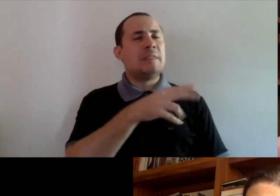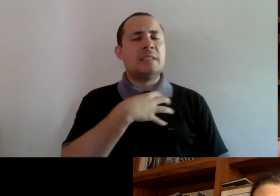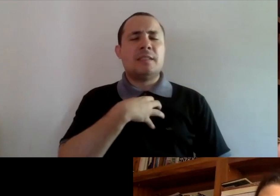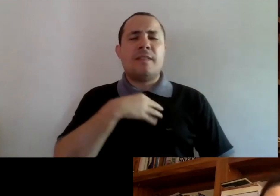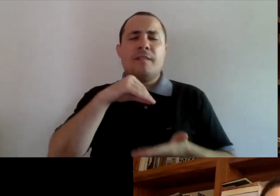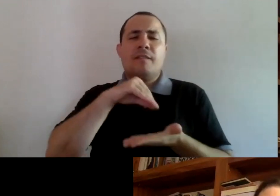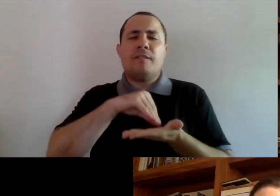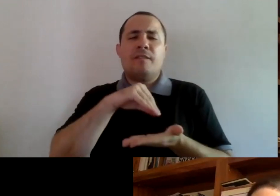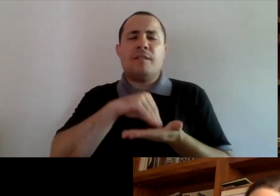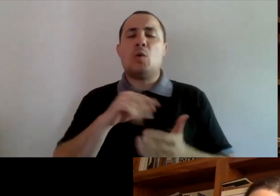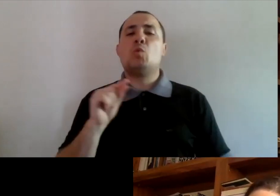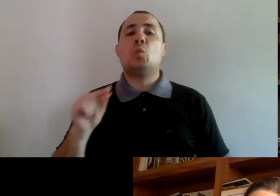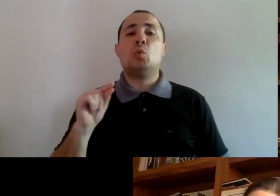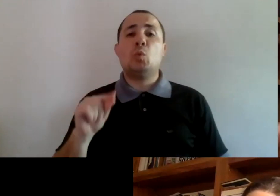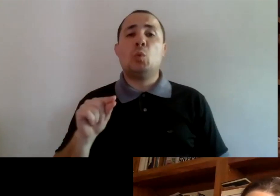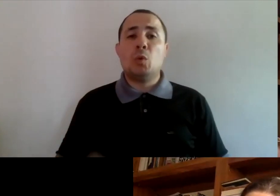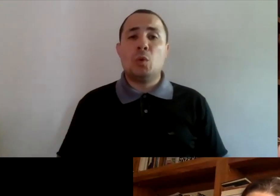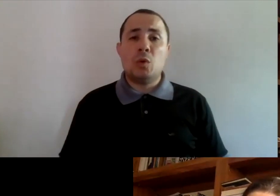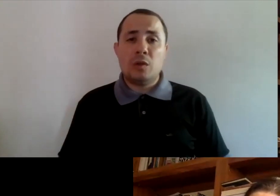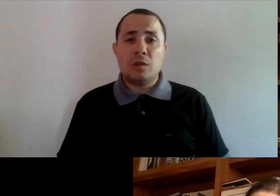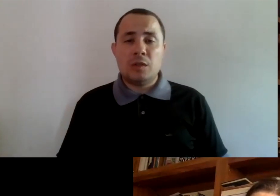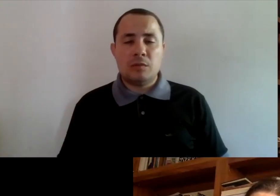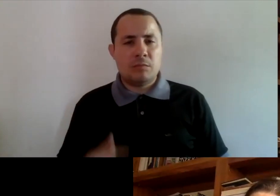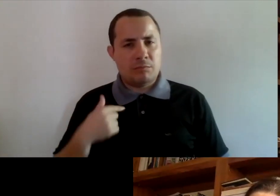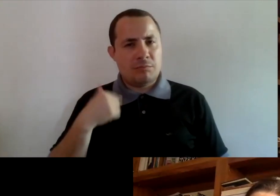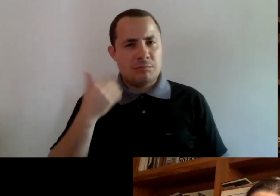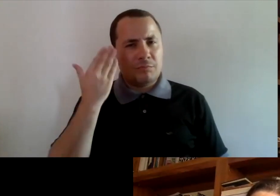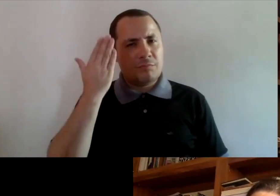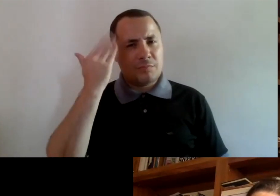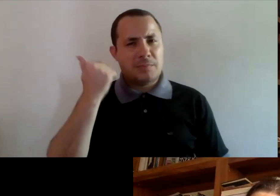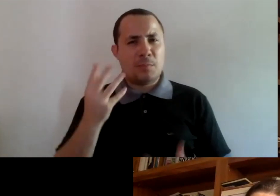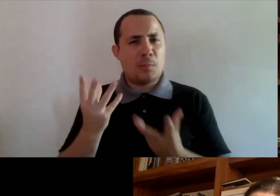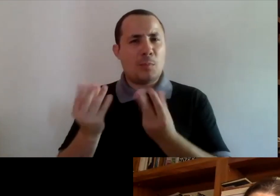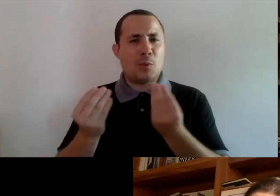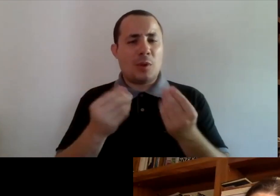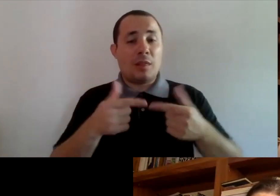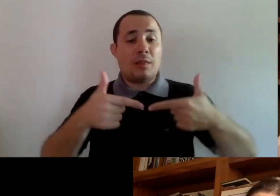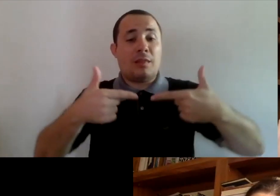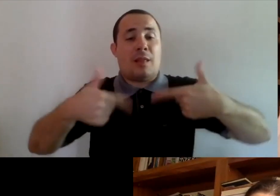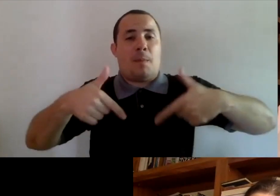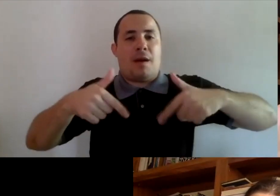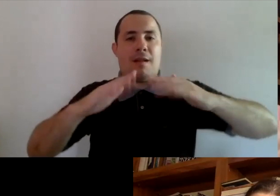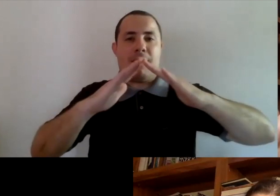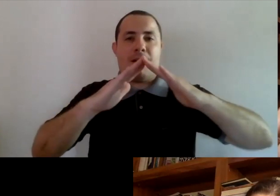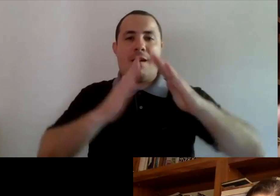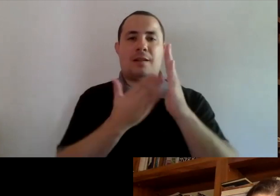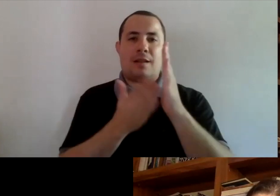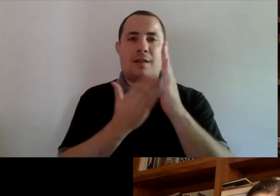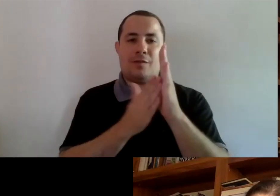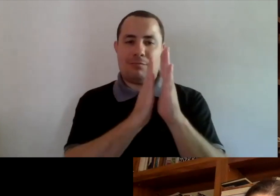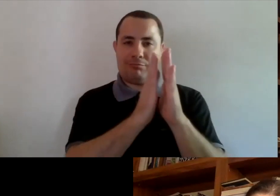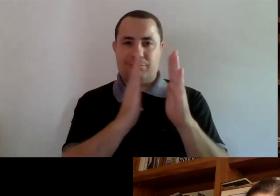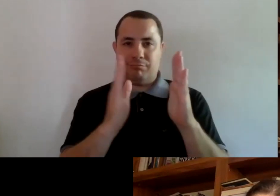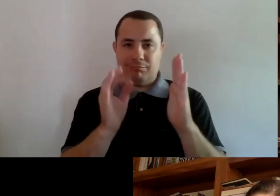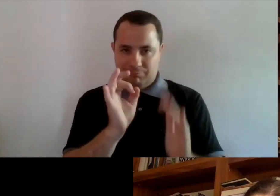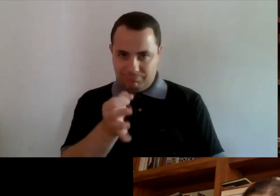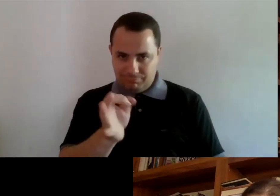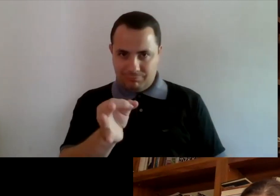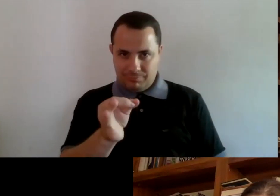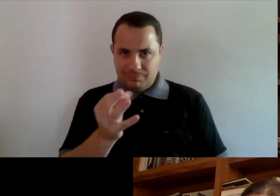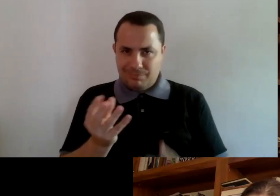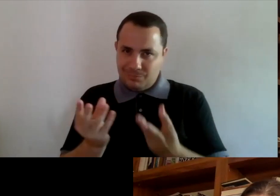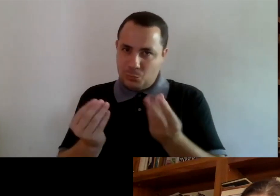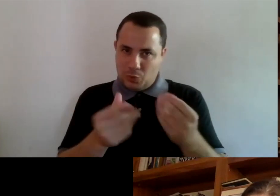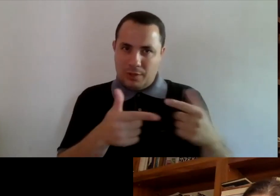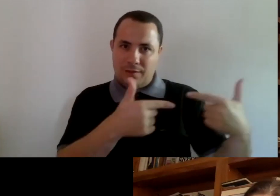que vocês identificam, né? Eu sei que tem muita gente aqui que eu acho que trabalha em biblioteca, né? Que está também ligado a esse